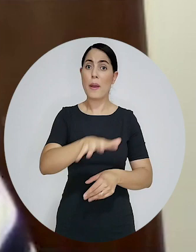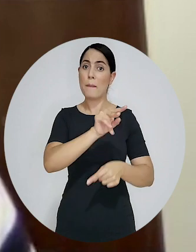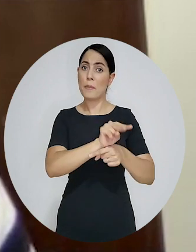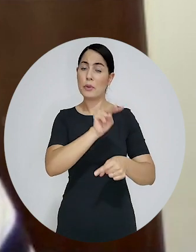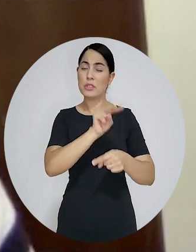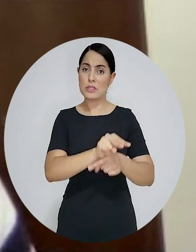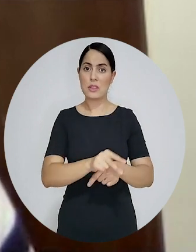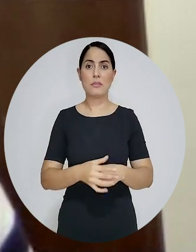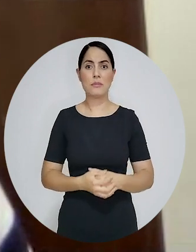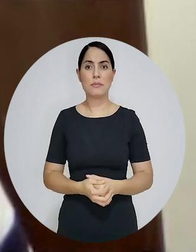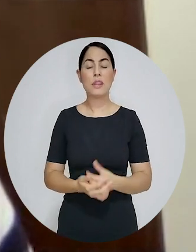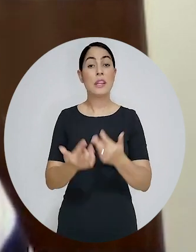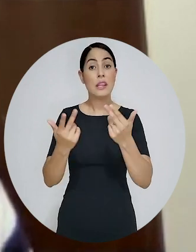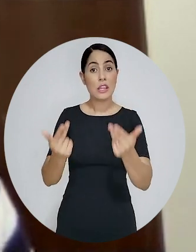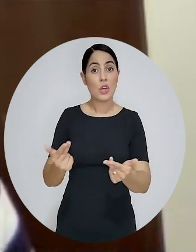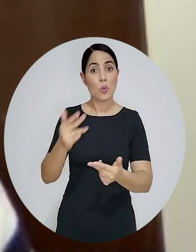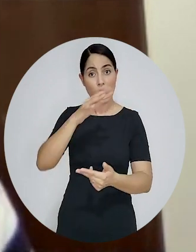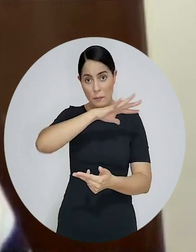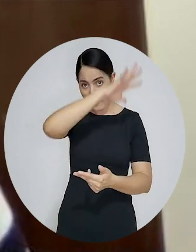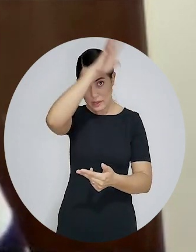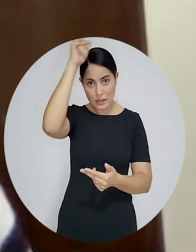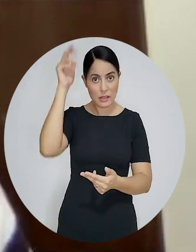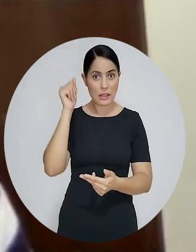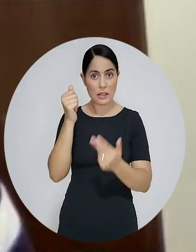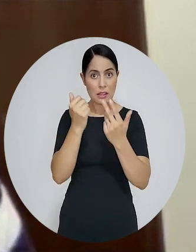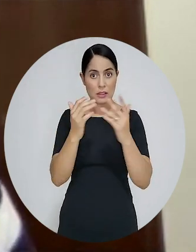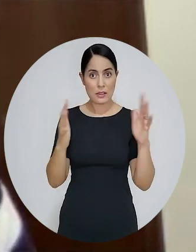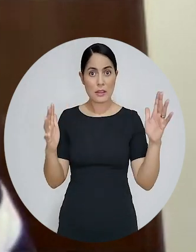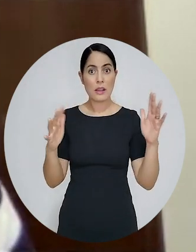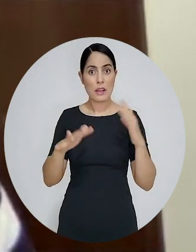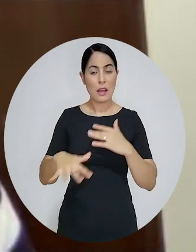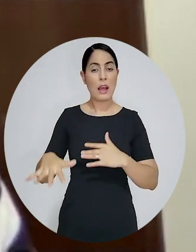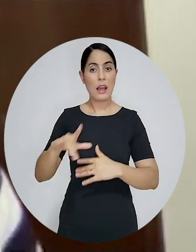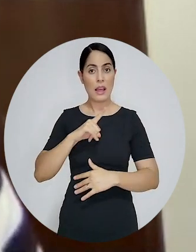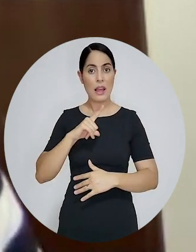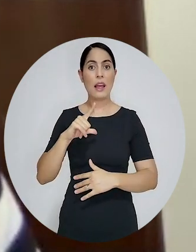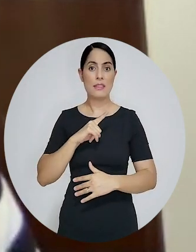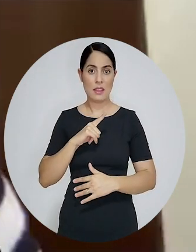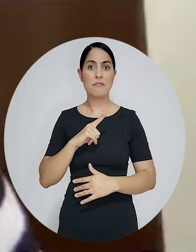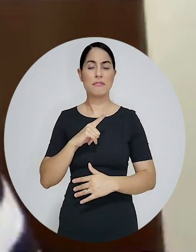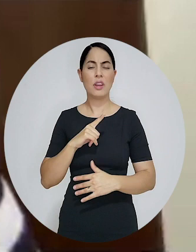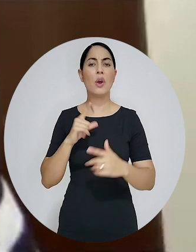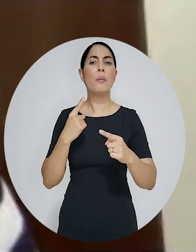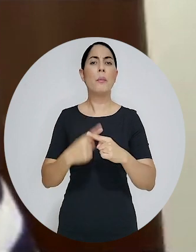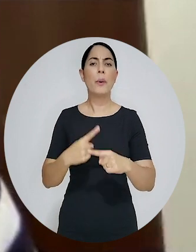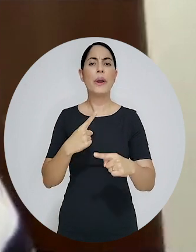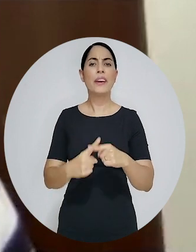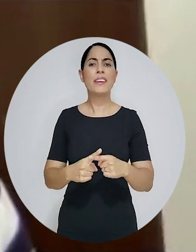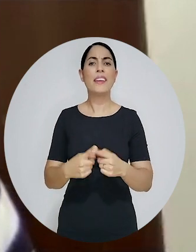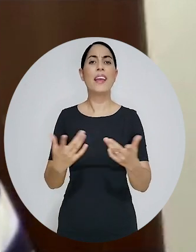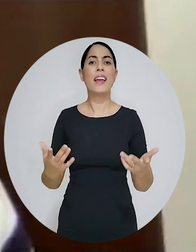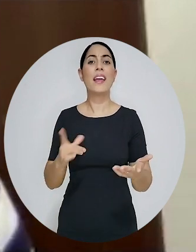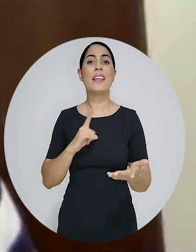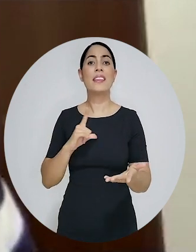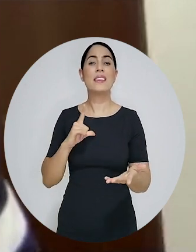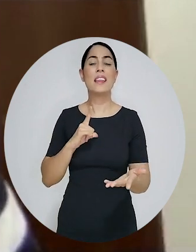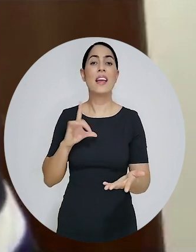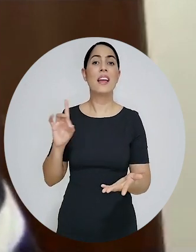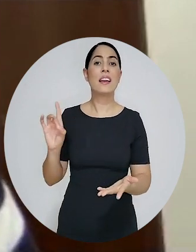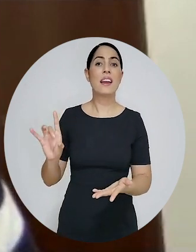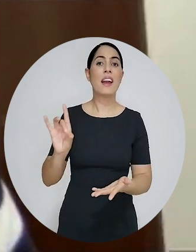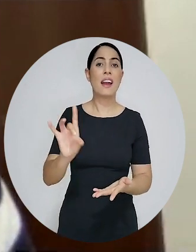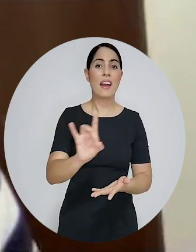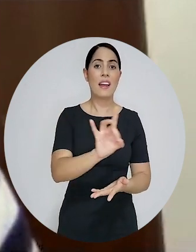como nós temos no Brasil uma política ambiental voltada para a Mata Atlântica. Nós, dentro da comissão, defendemos que cada